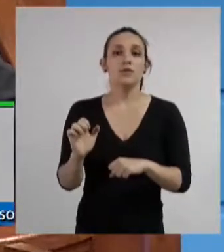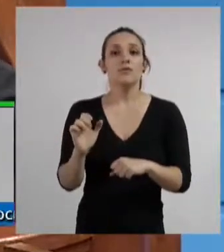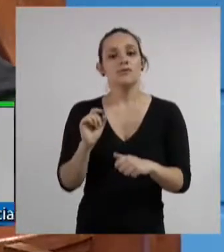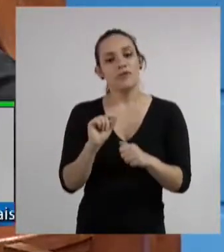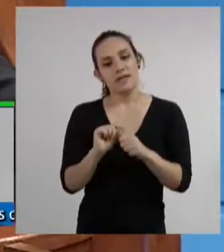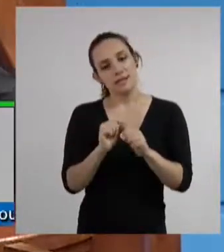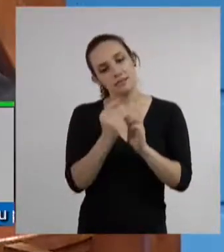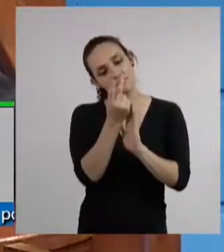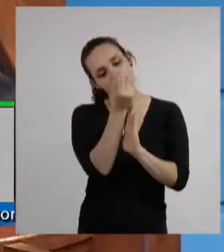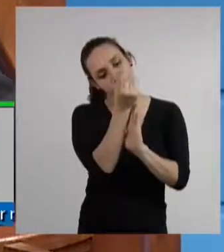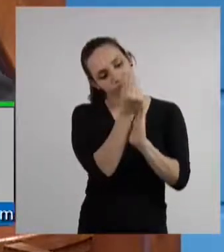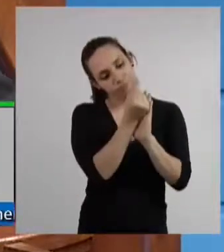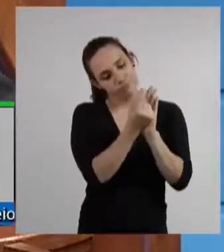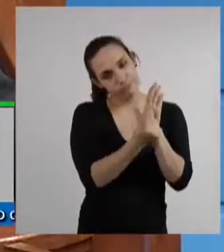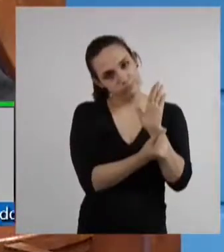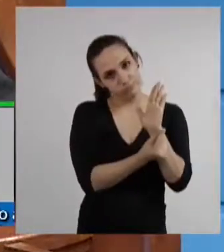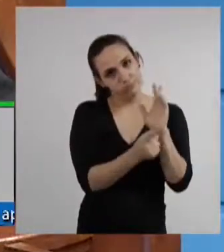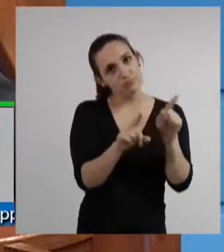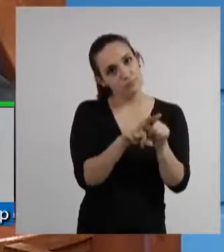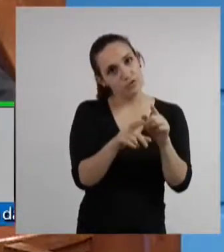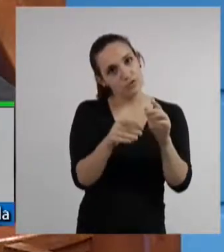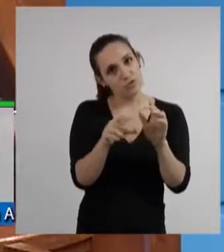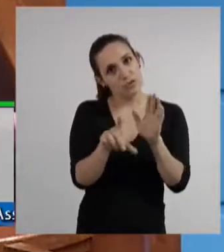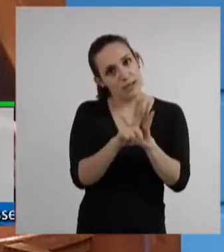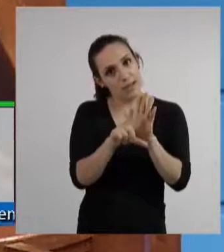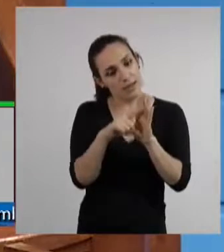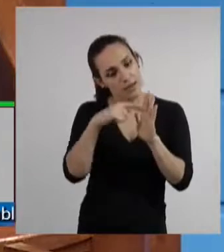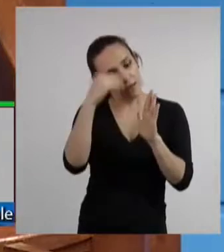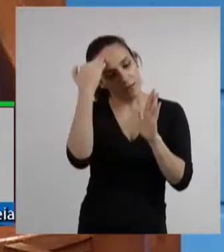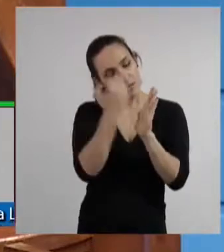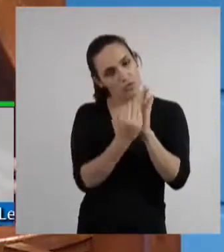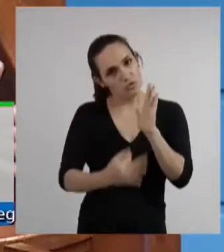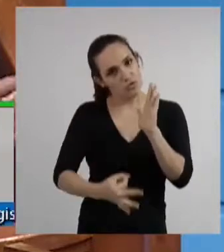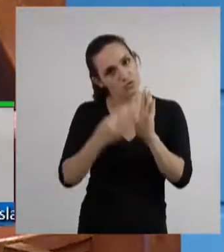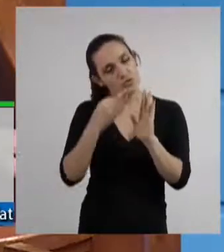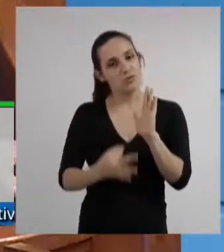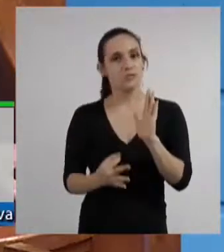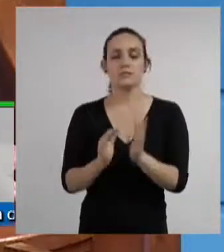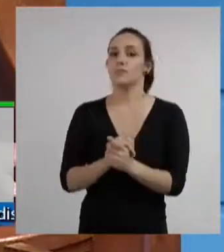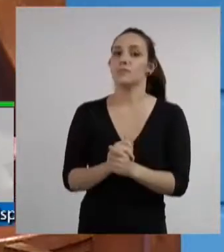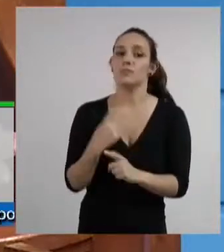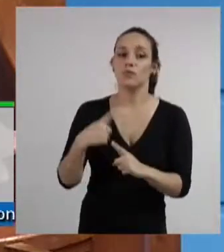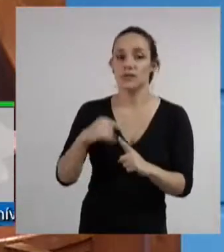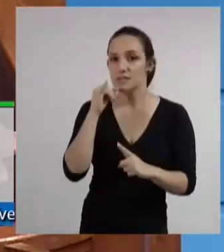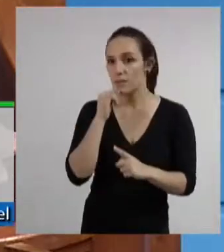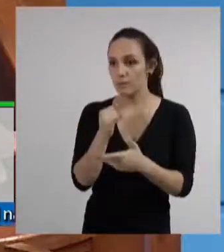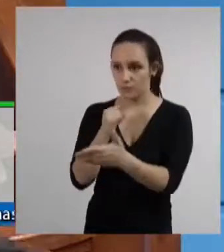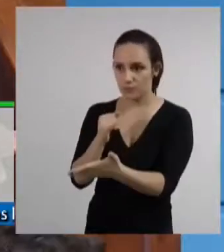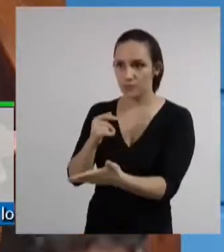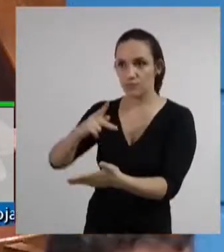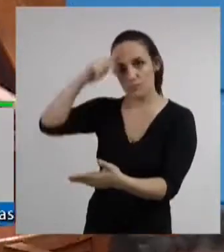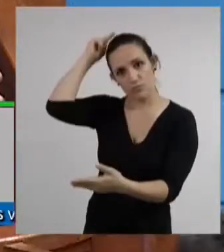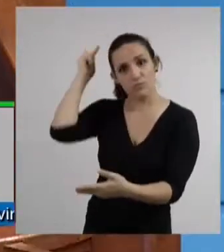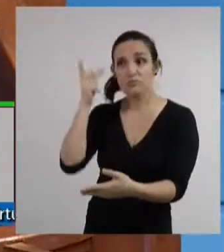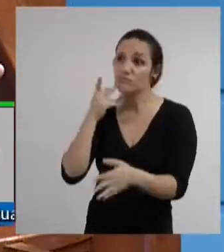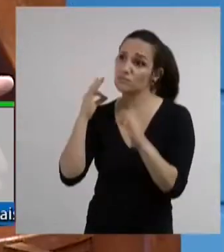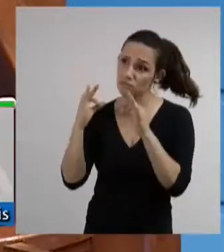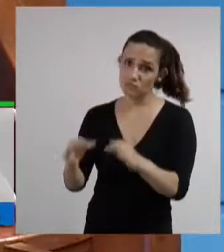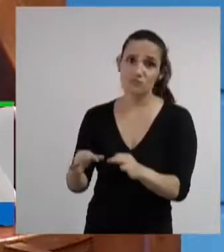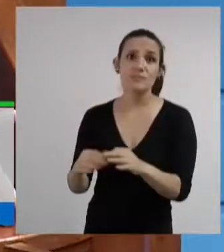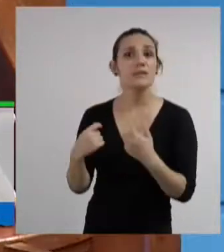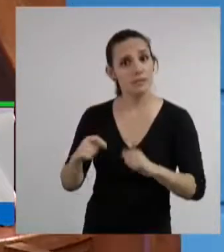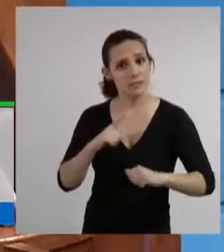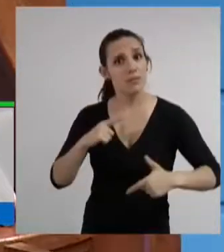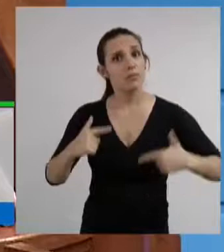orçamentária e jurídica de fazer. Se o Estado, o deputado Paulo Corrêa, com muita propriedade, colocou aqui que o Estado tem que ter uma política